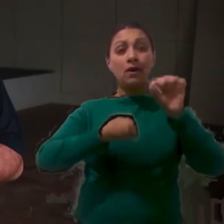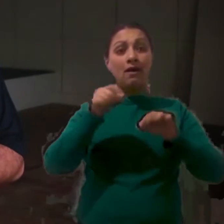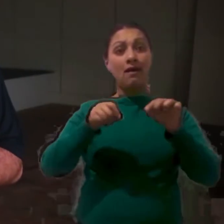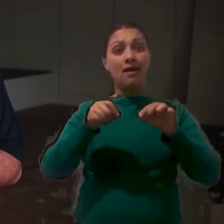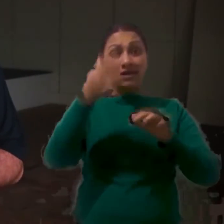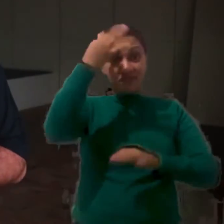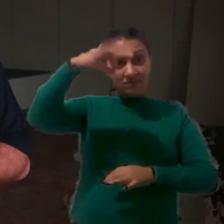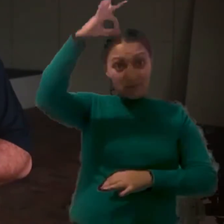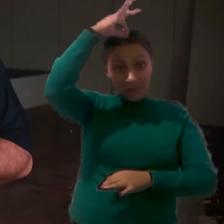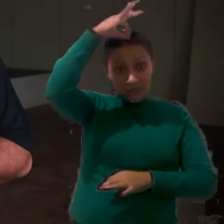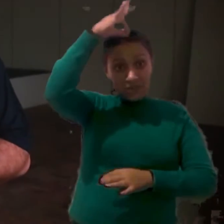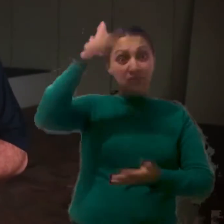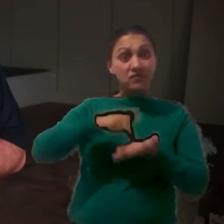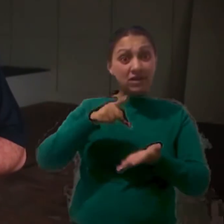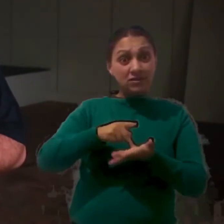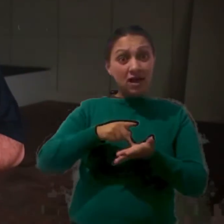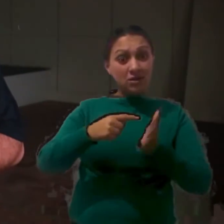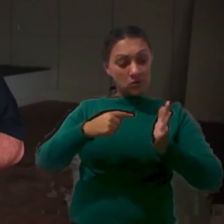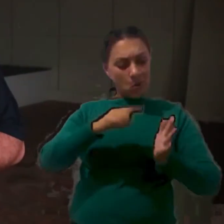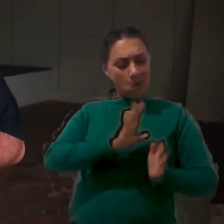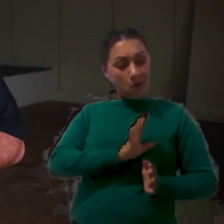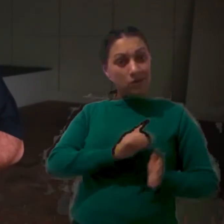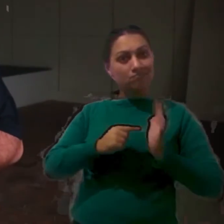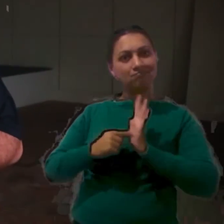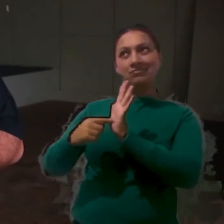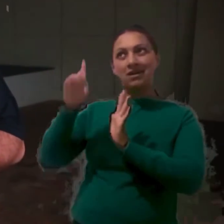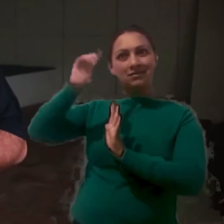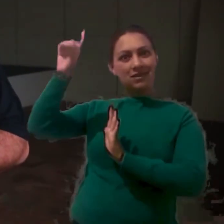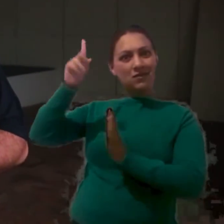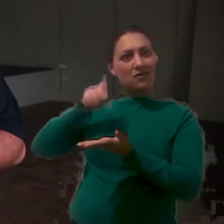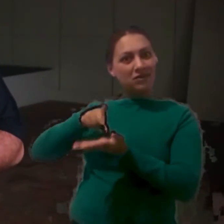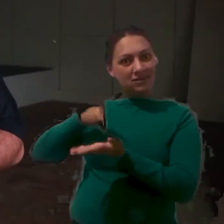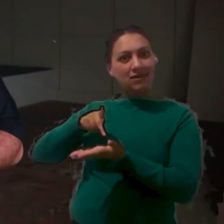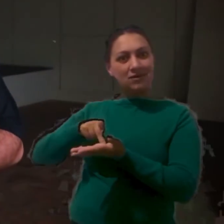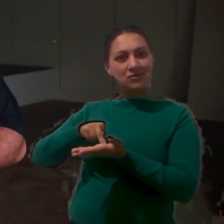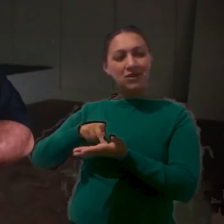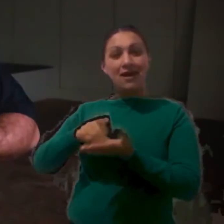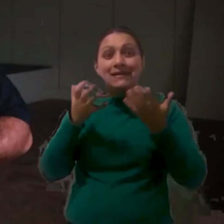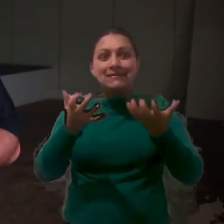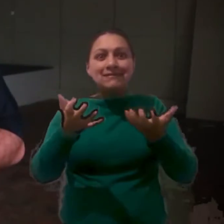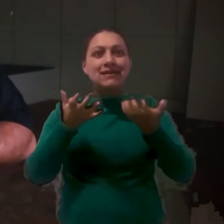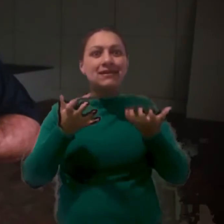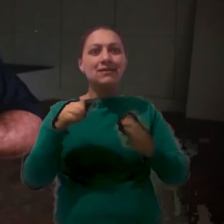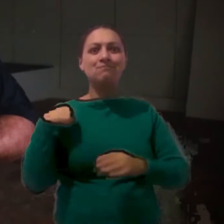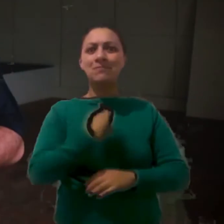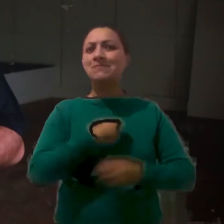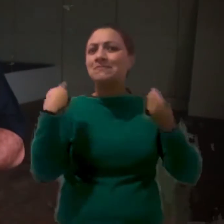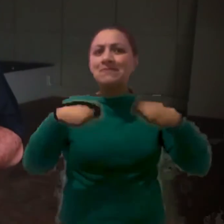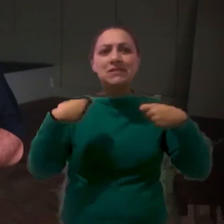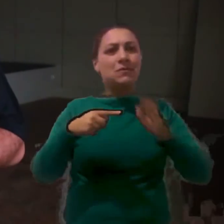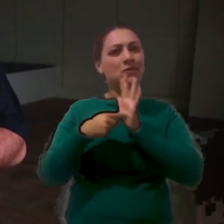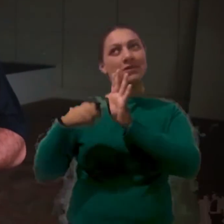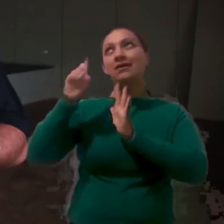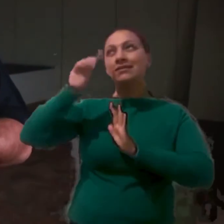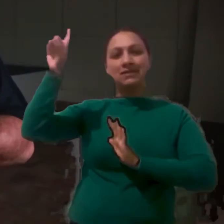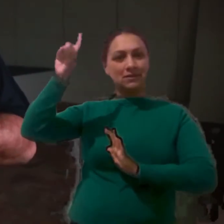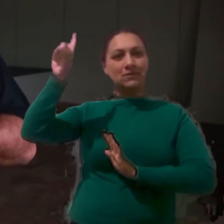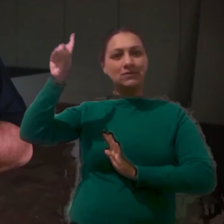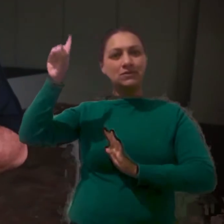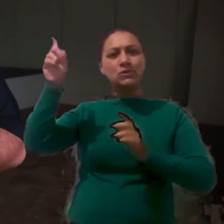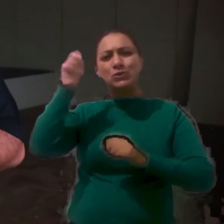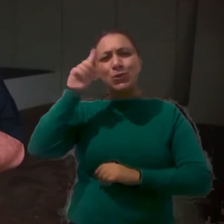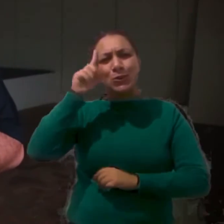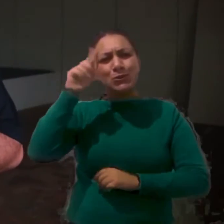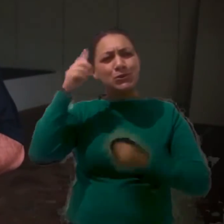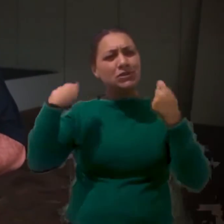adorarão o pai em espírito e em verdade porque nos resta invocar o senhor almejar e querer essa presença